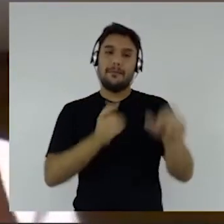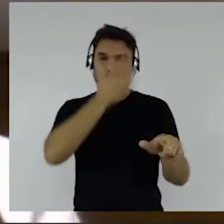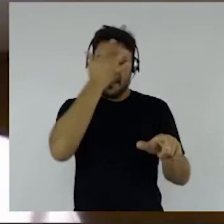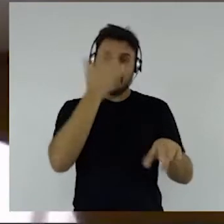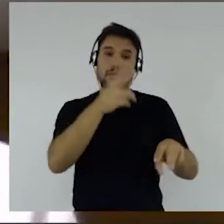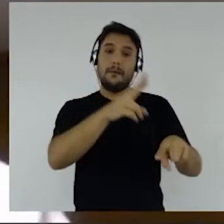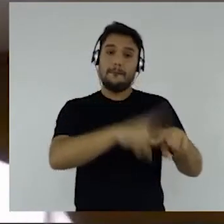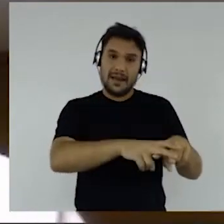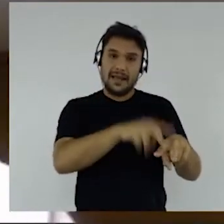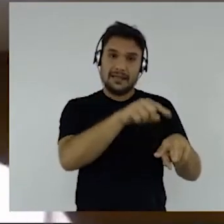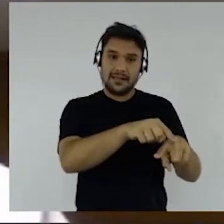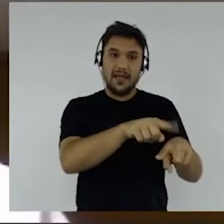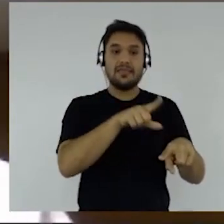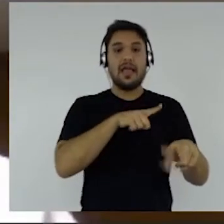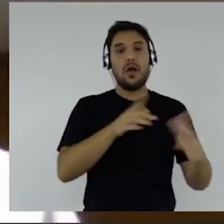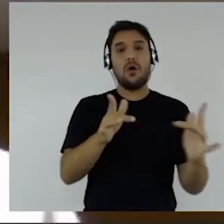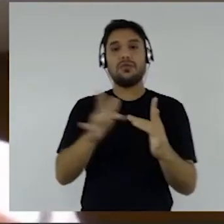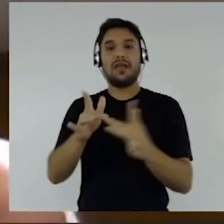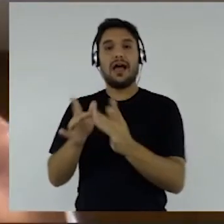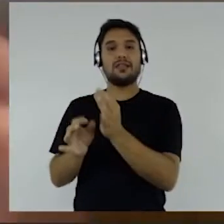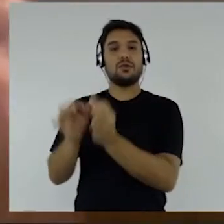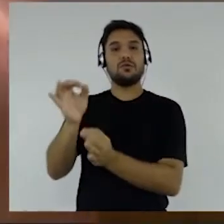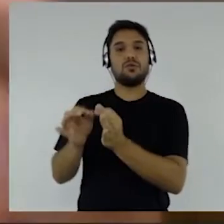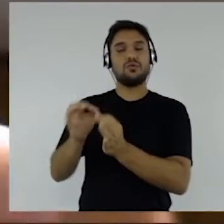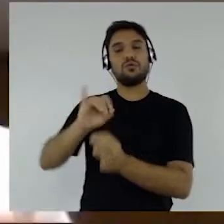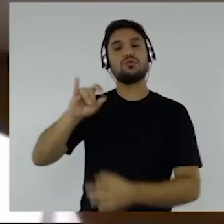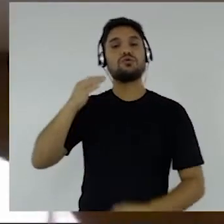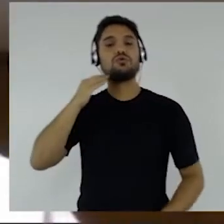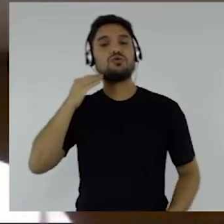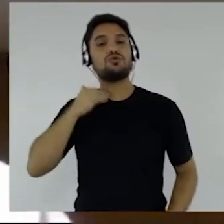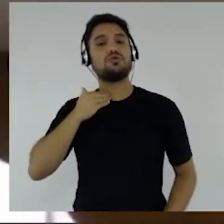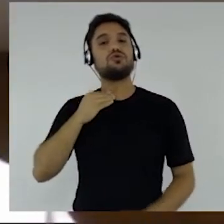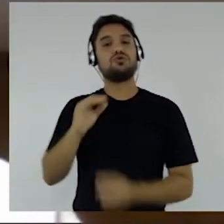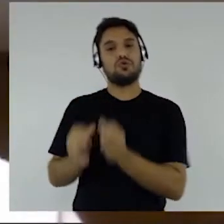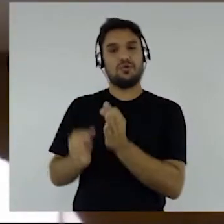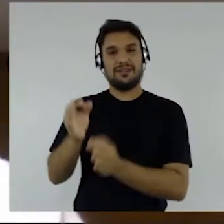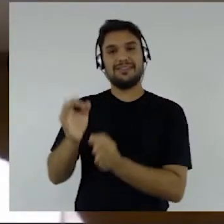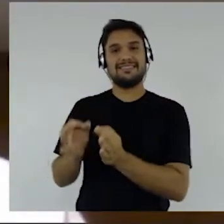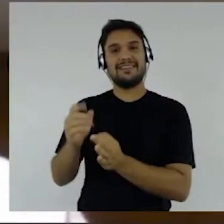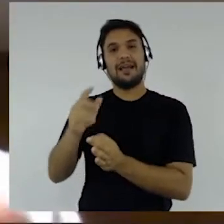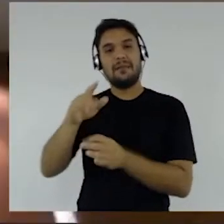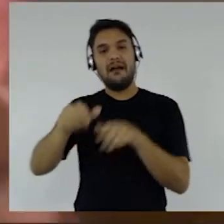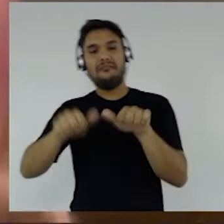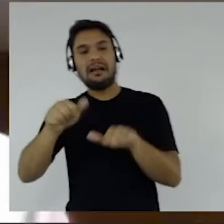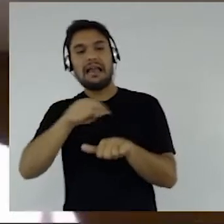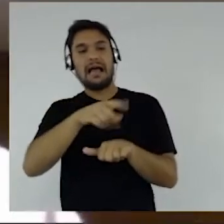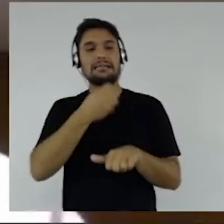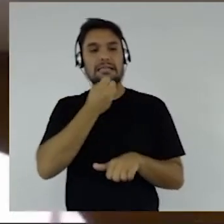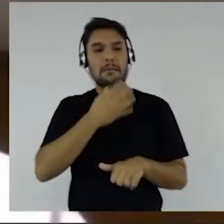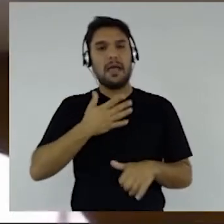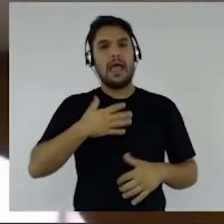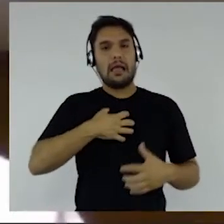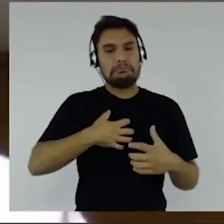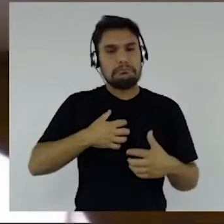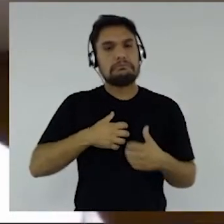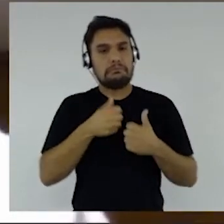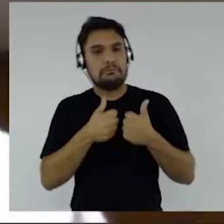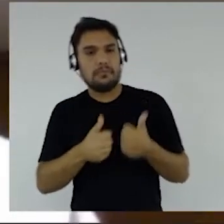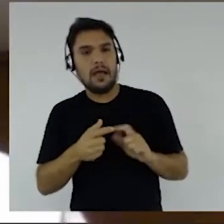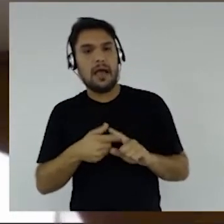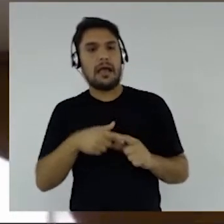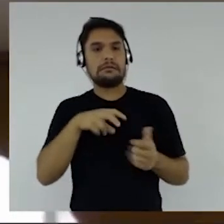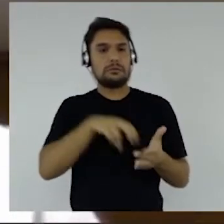tenha contato com o juiz, exatamente para o magistrado verificar se aquele preso sofreu maus tratos, se aquele preso